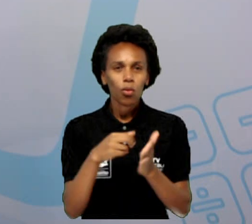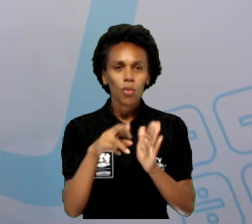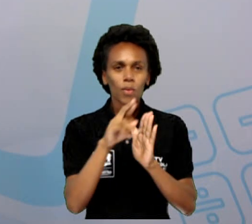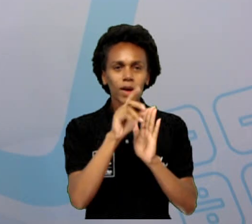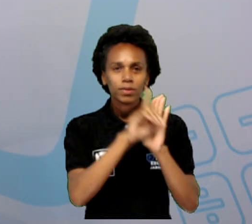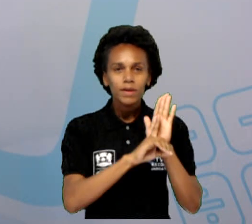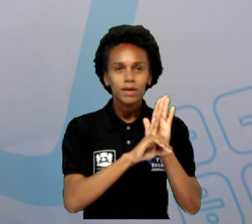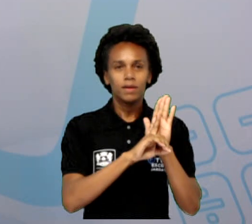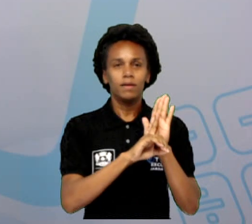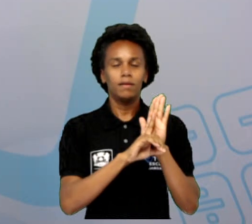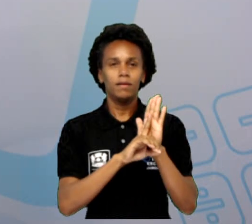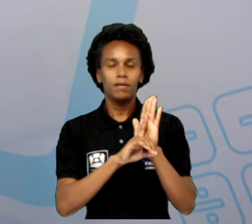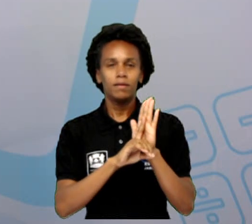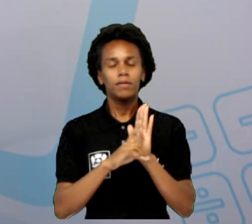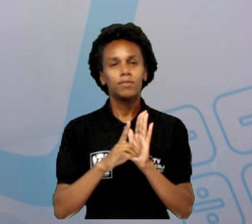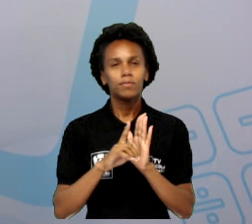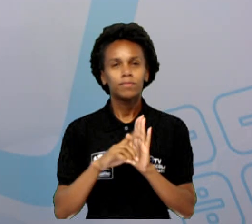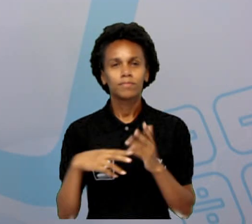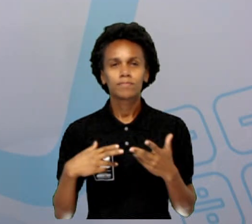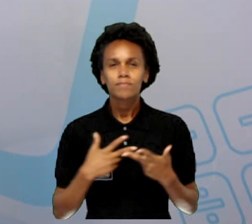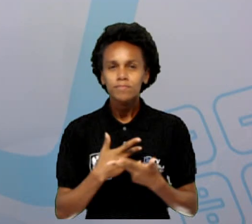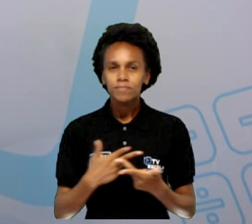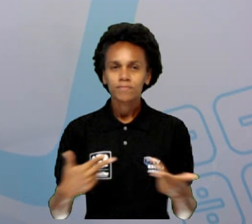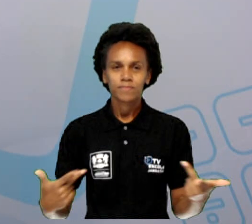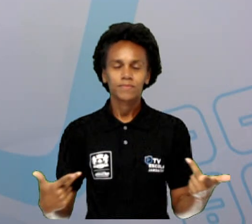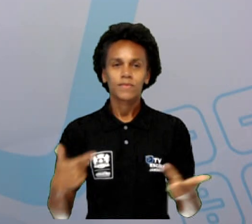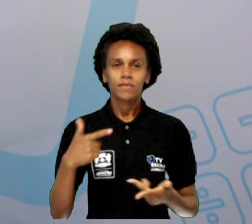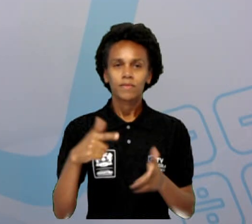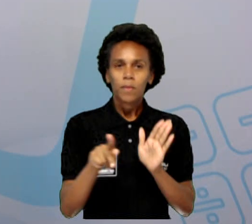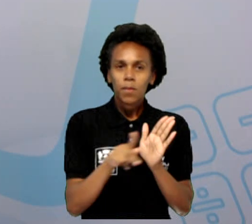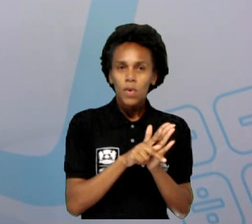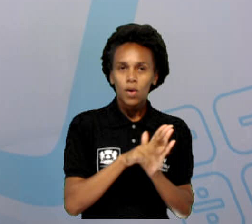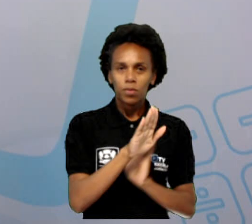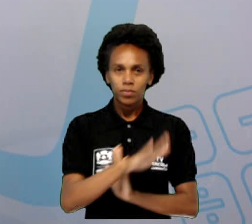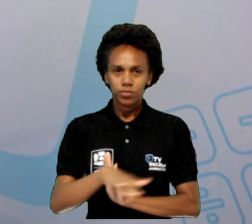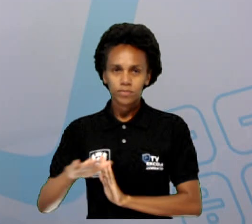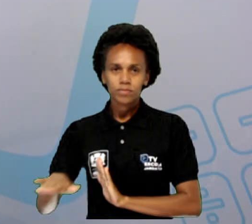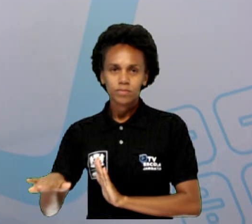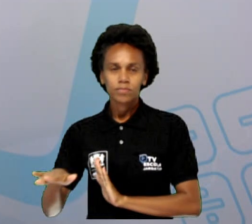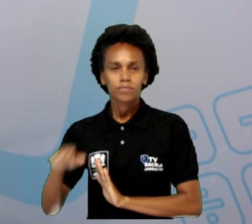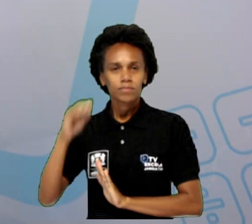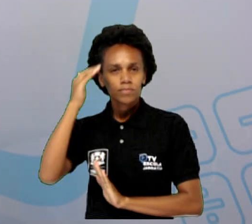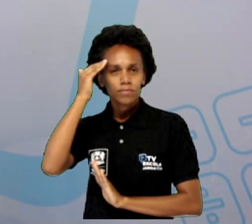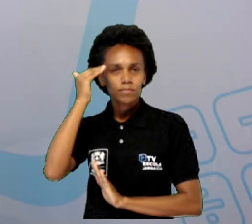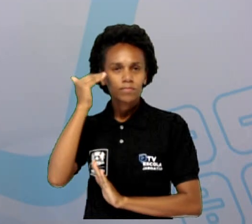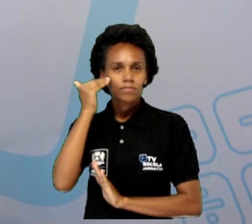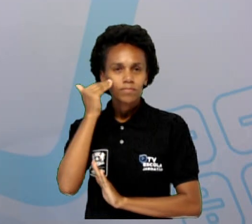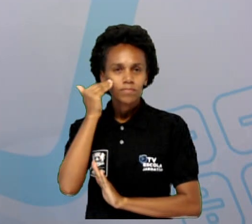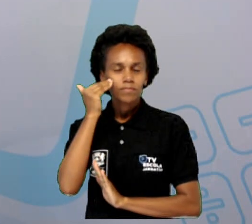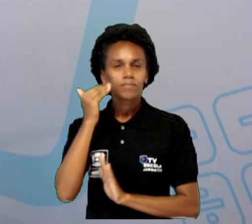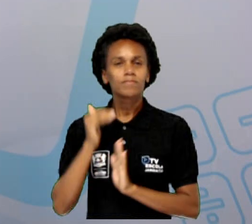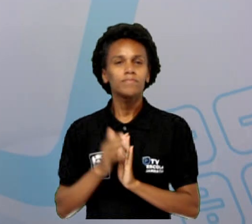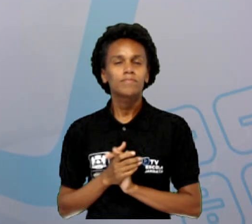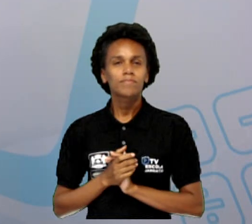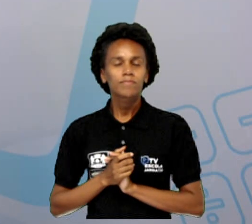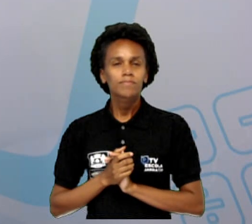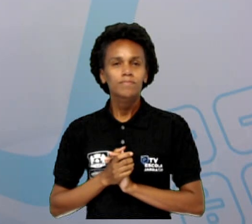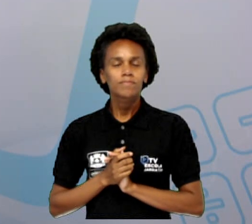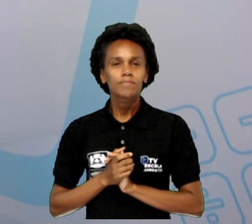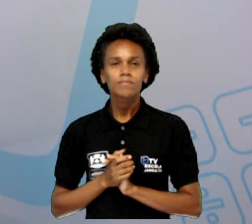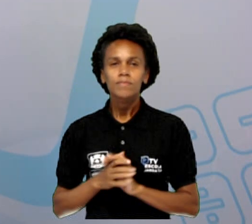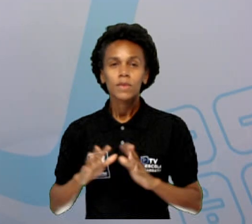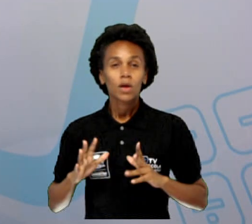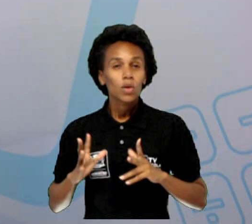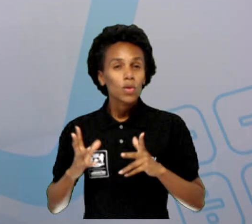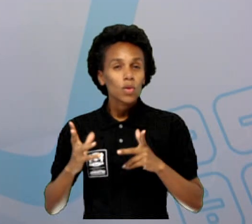dos adolescentes, tá certo? E é a partir dele que todos precisam se empenhar a garantir